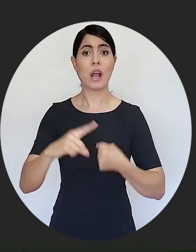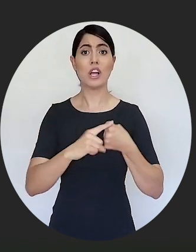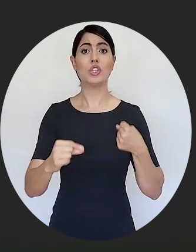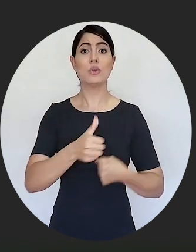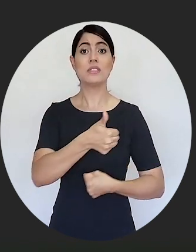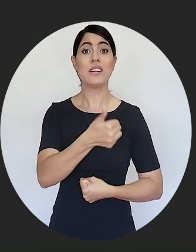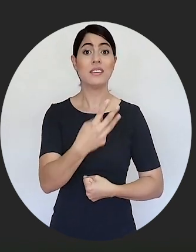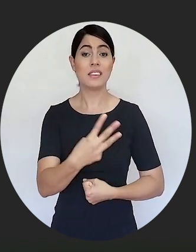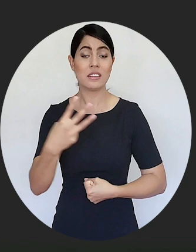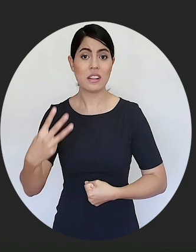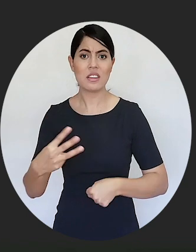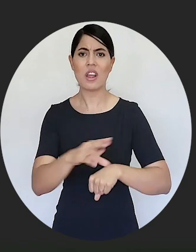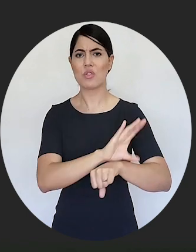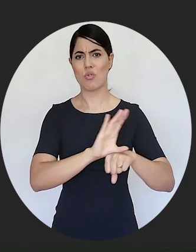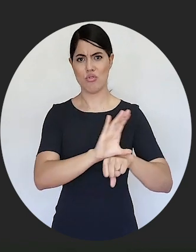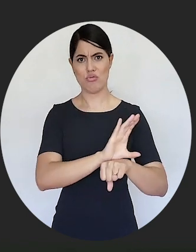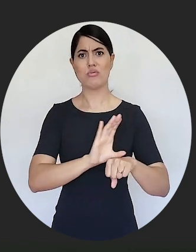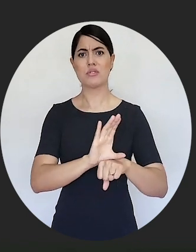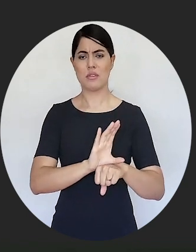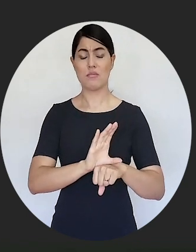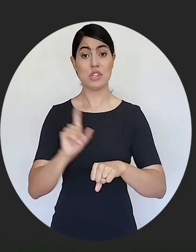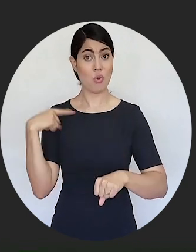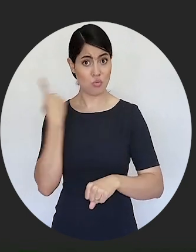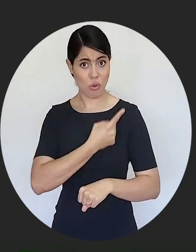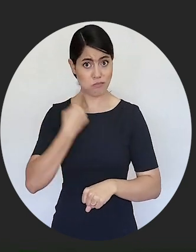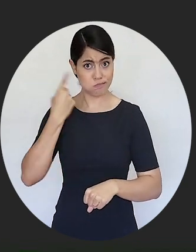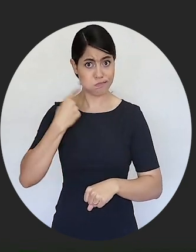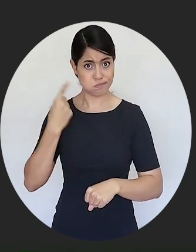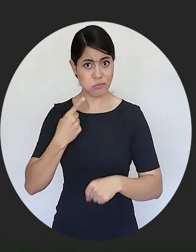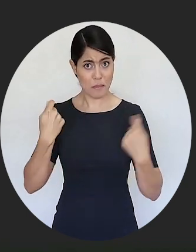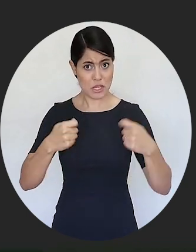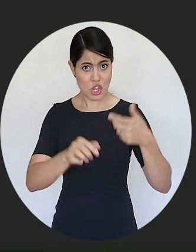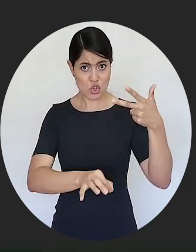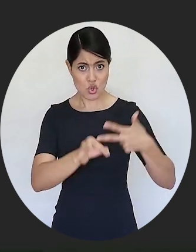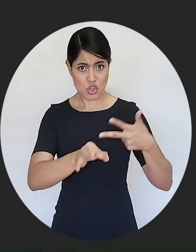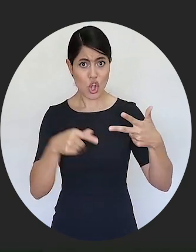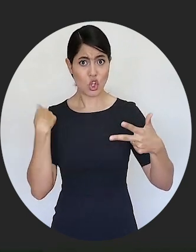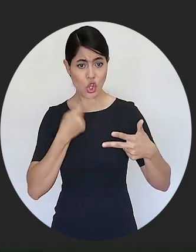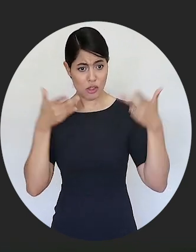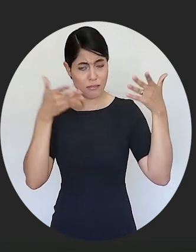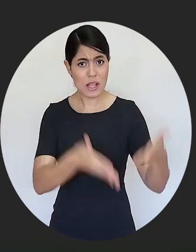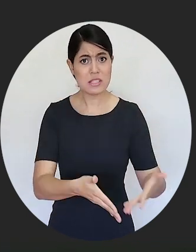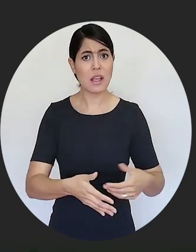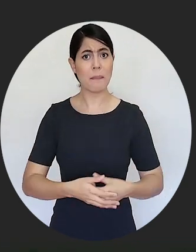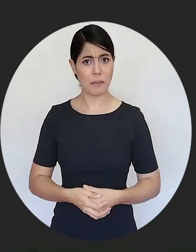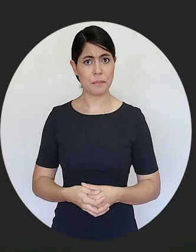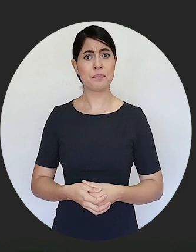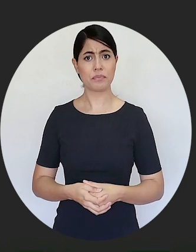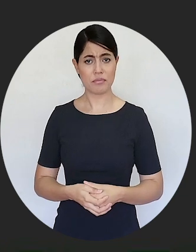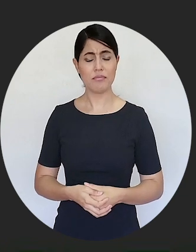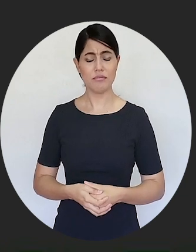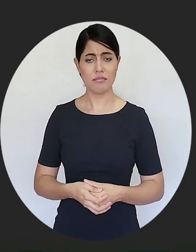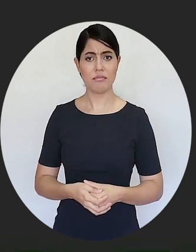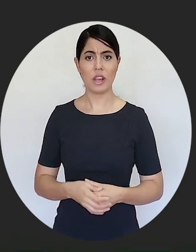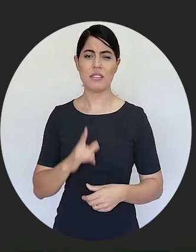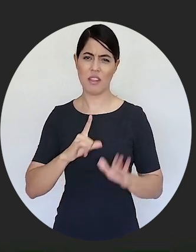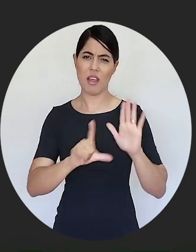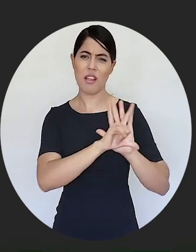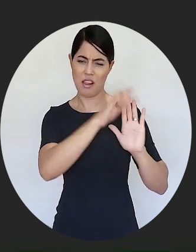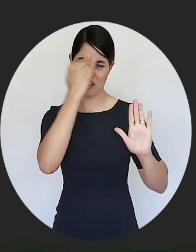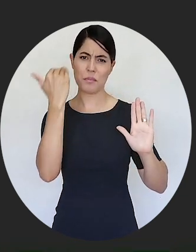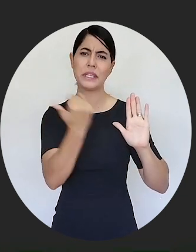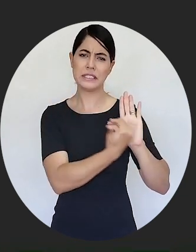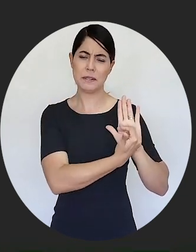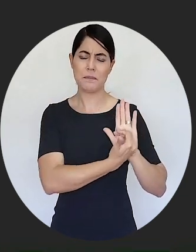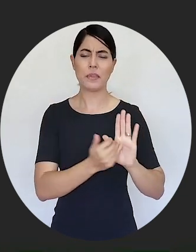artigo 133, todo mundo sabe, somos indispensáveis à administração da justiça, invioláveis por nossos atos os limites da lei. Agora,